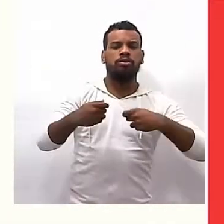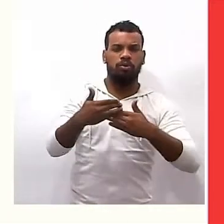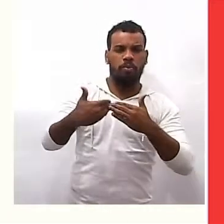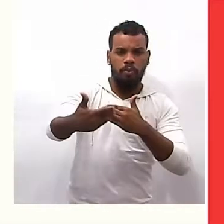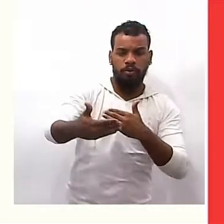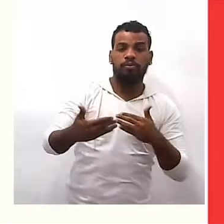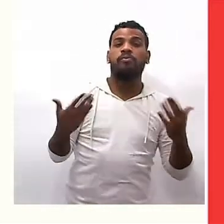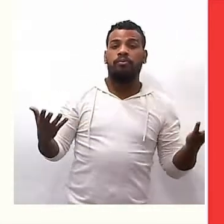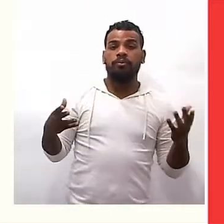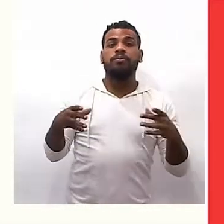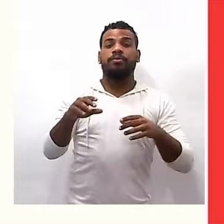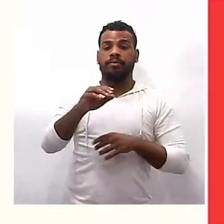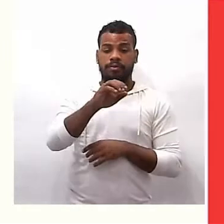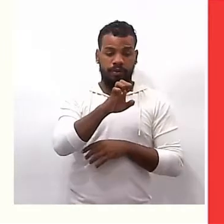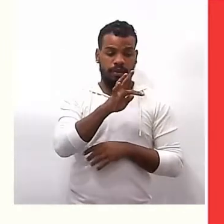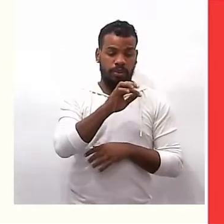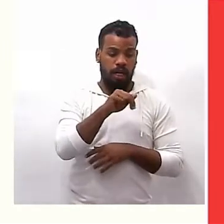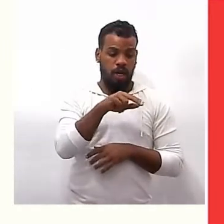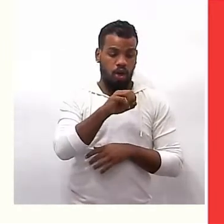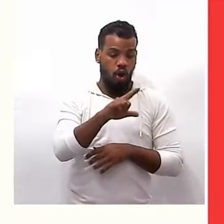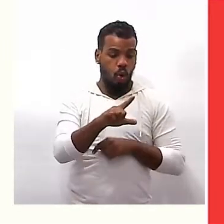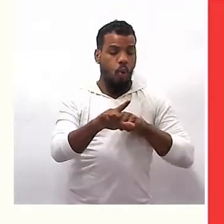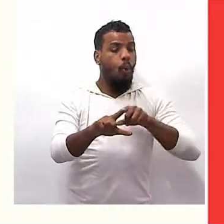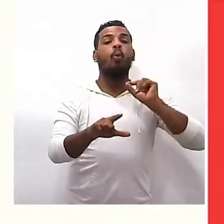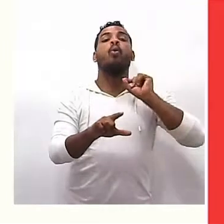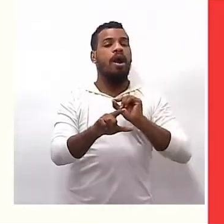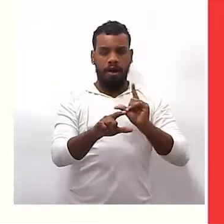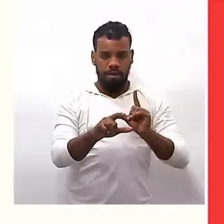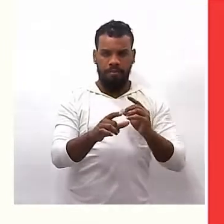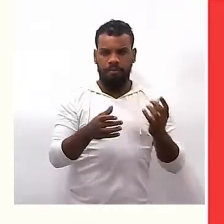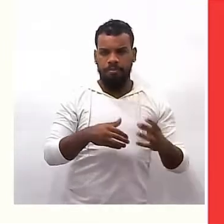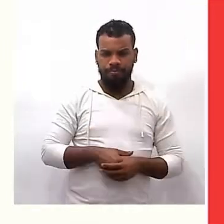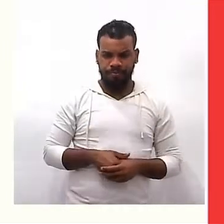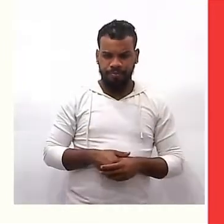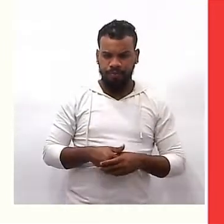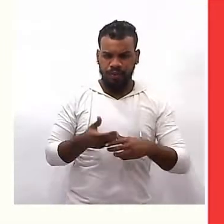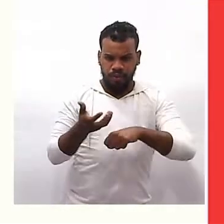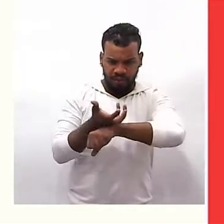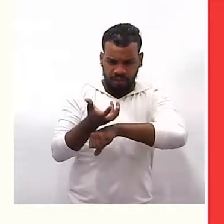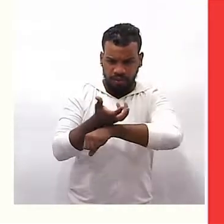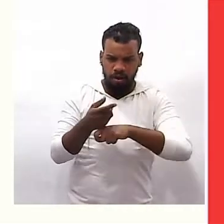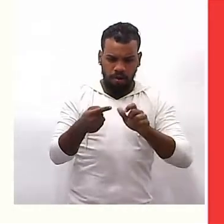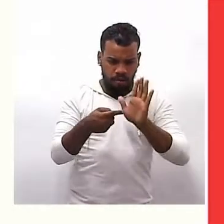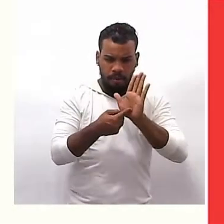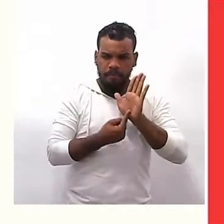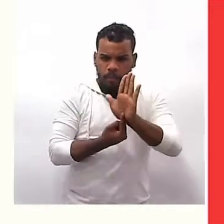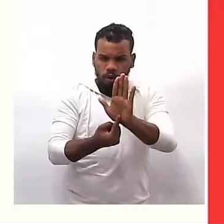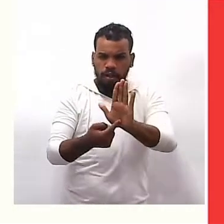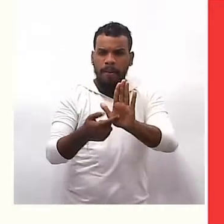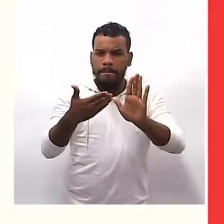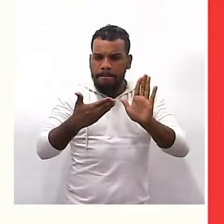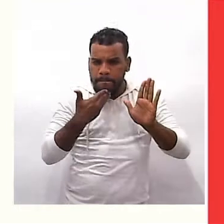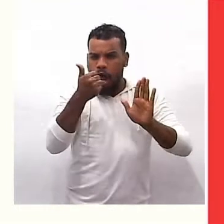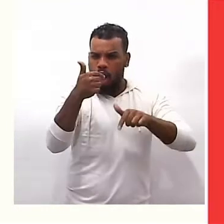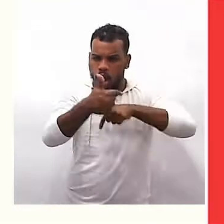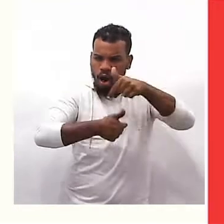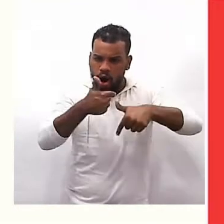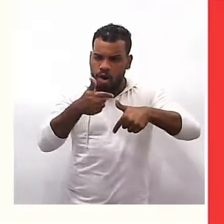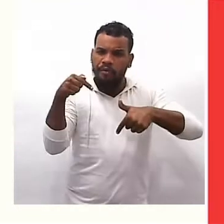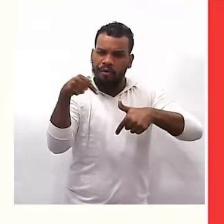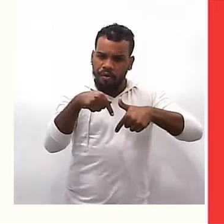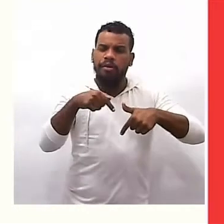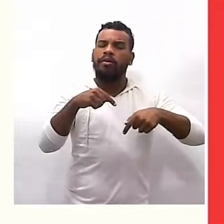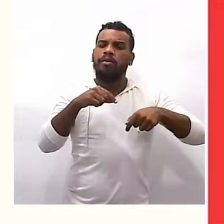processo. Etanol de quê? Aí tem assim, o vegetal que apresenta maior eficiência no